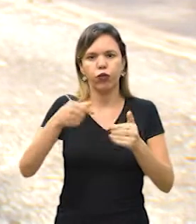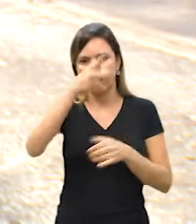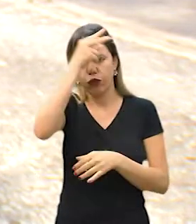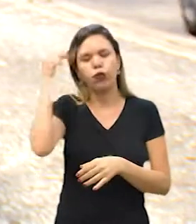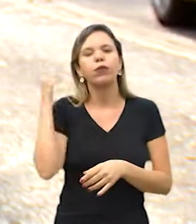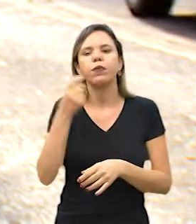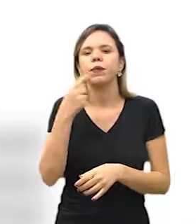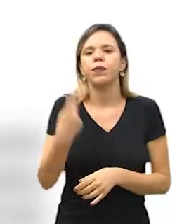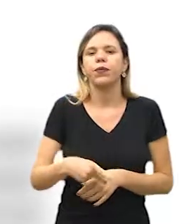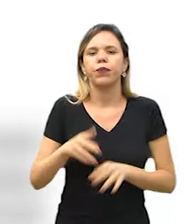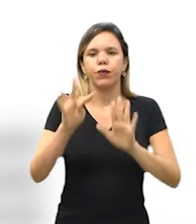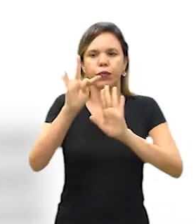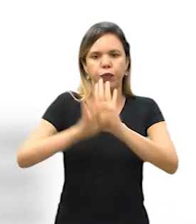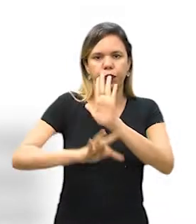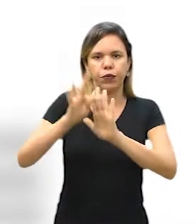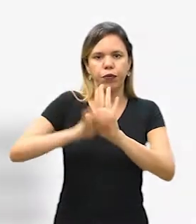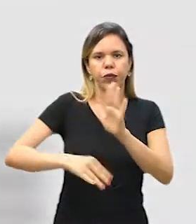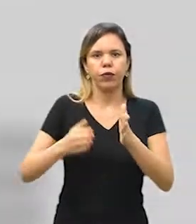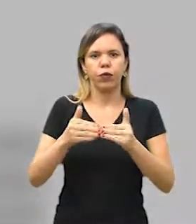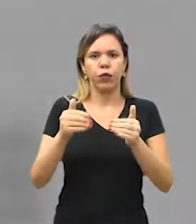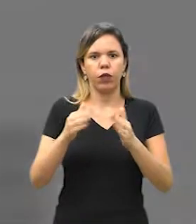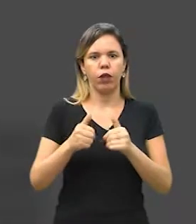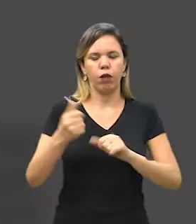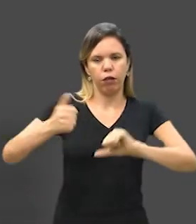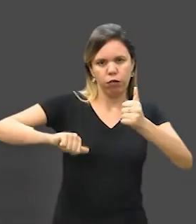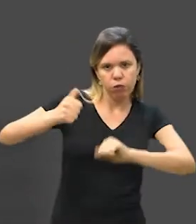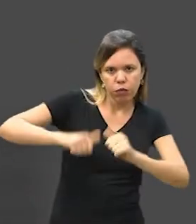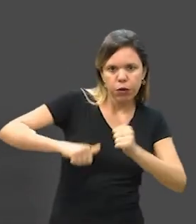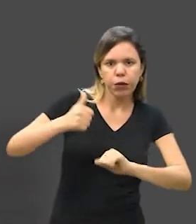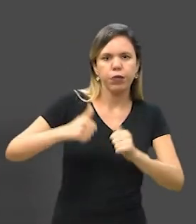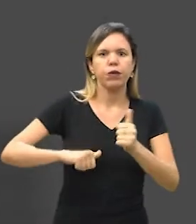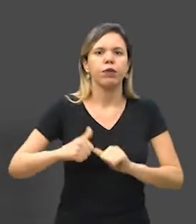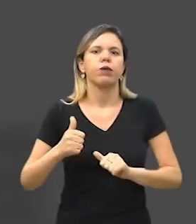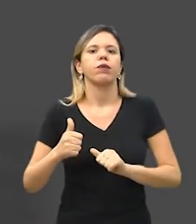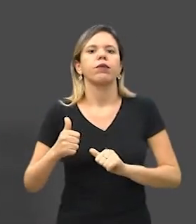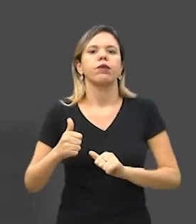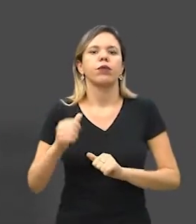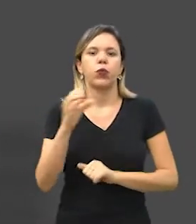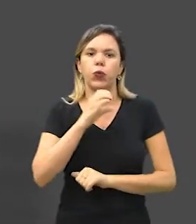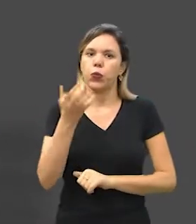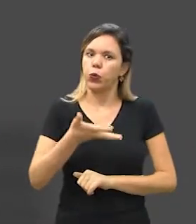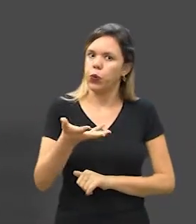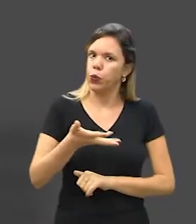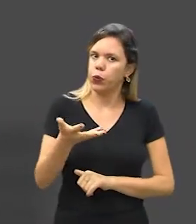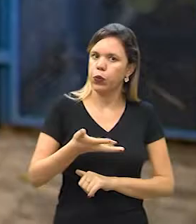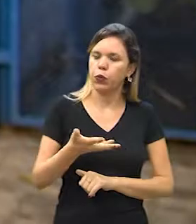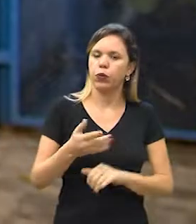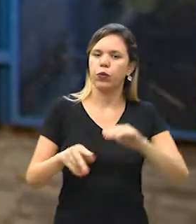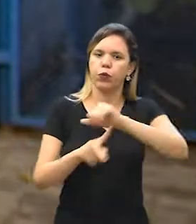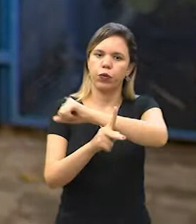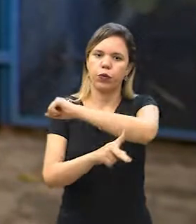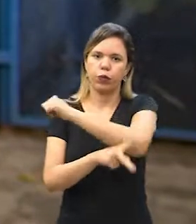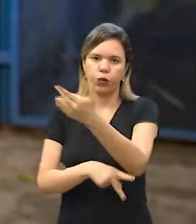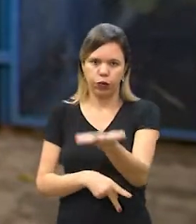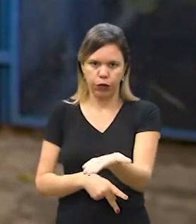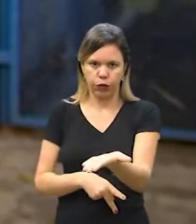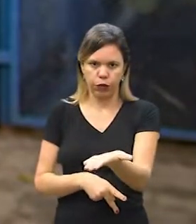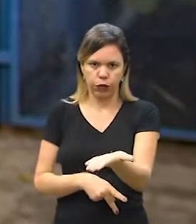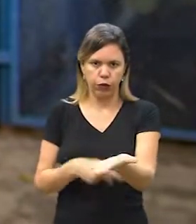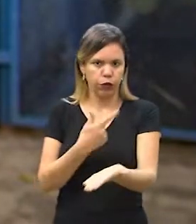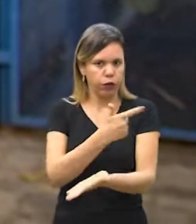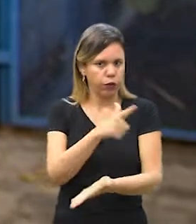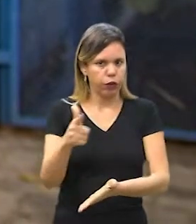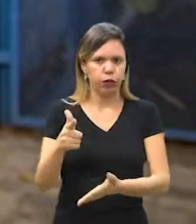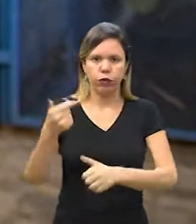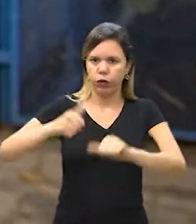à Prefeitura de Campinas no texto ela pede uma avaliação em caráter imediato a ponte